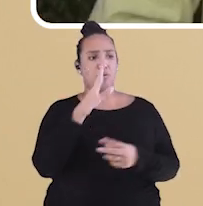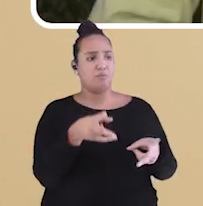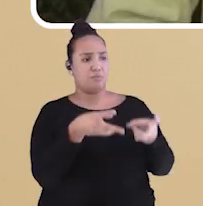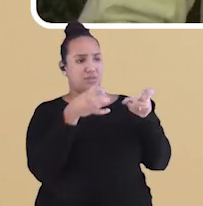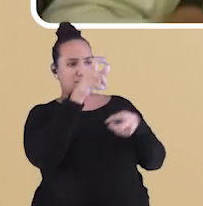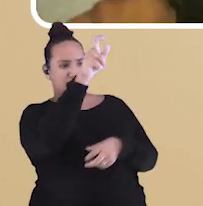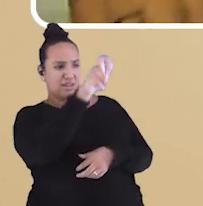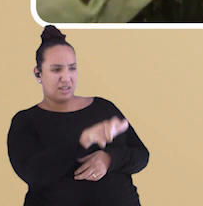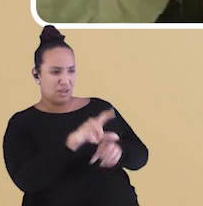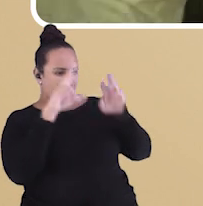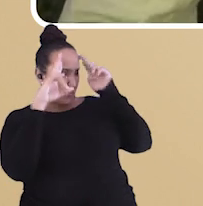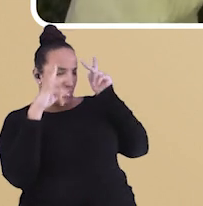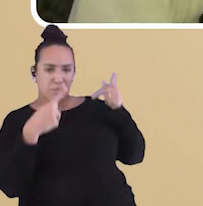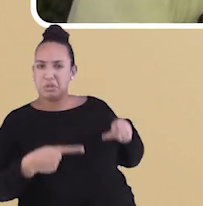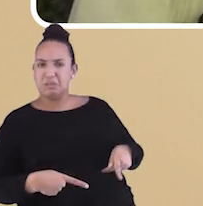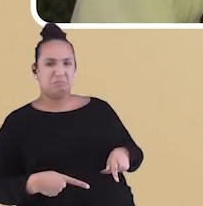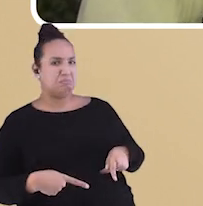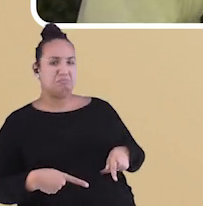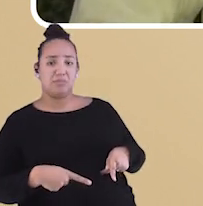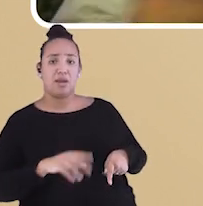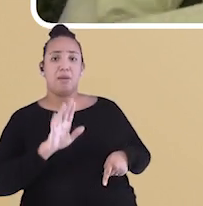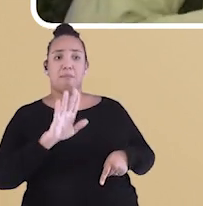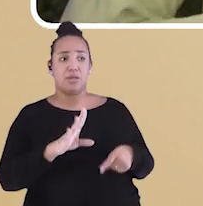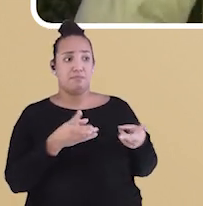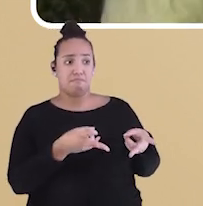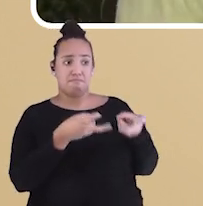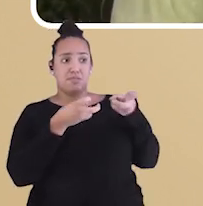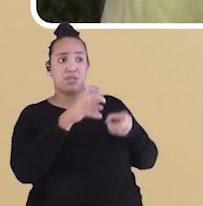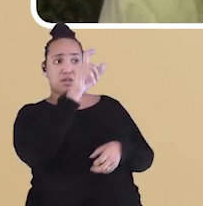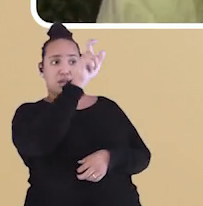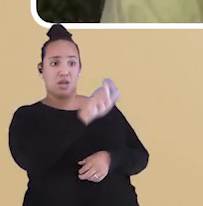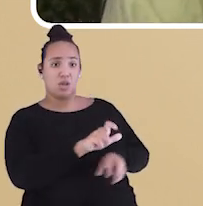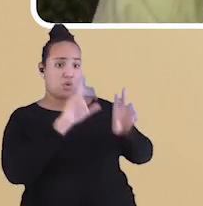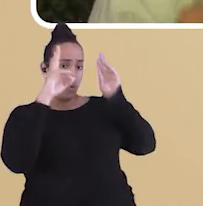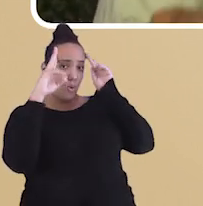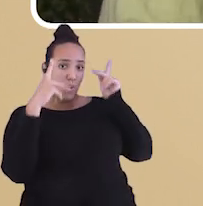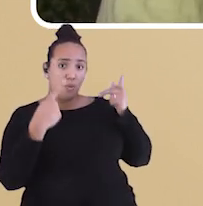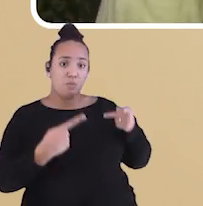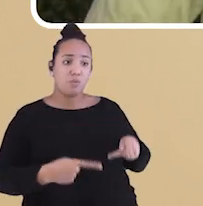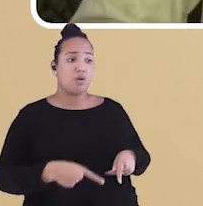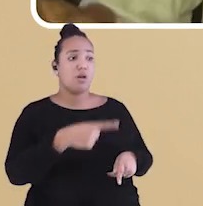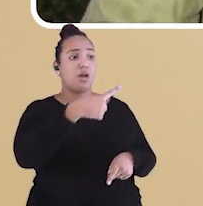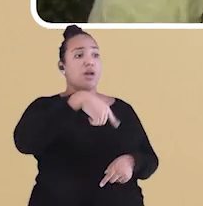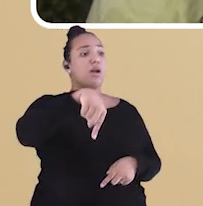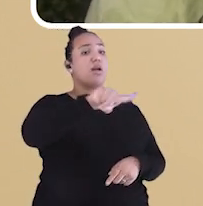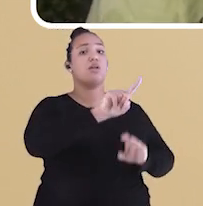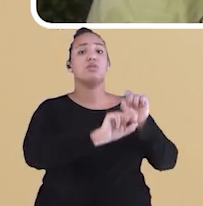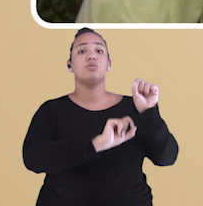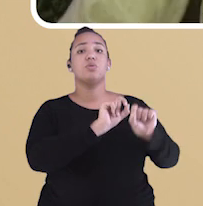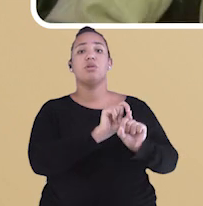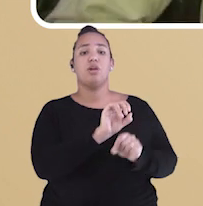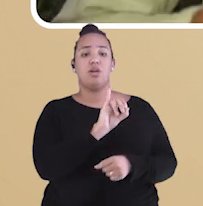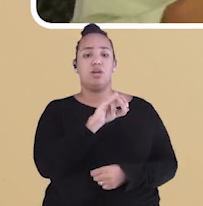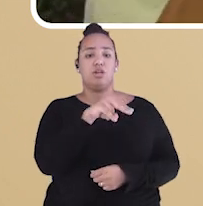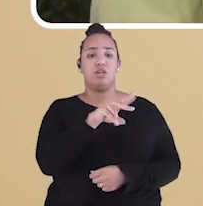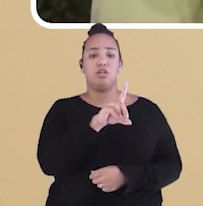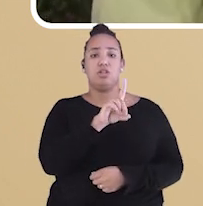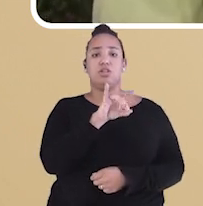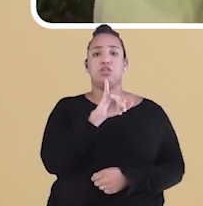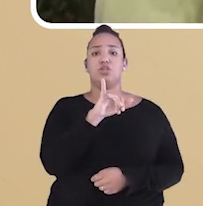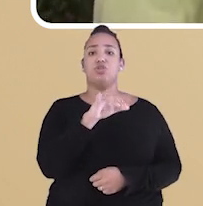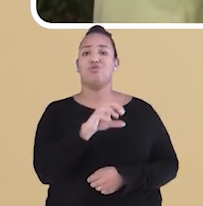enquanto humanos. E quando nos reconheceram como humanos, eles identificaram todos nós com um único rótulo, são índios.